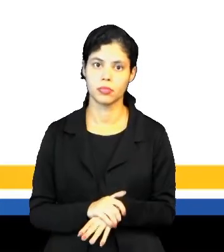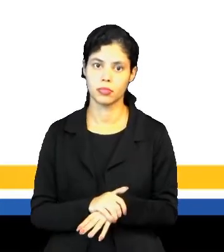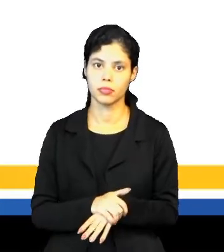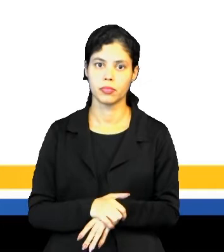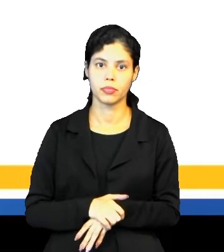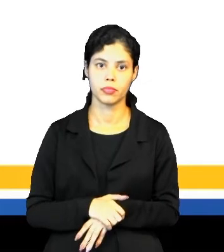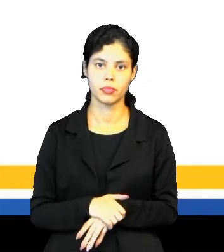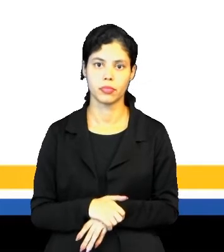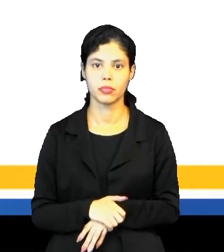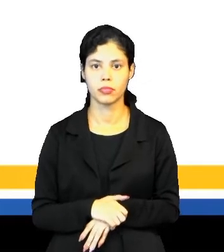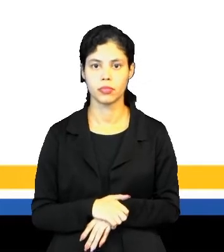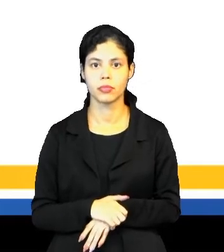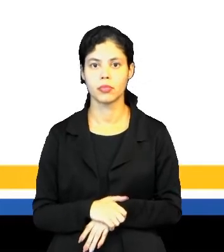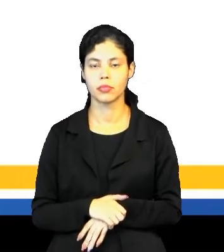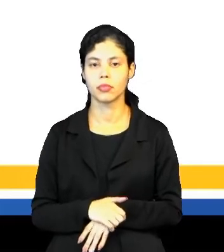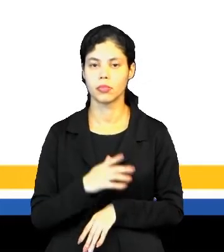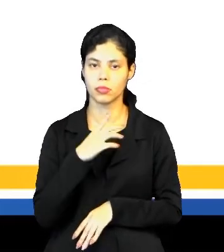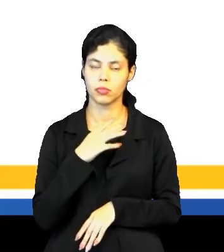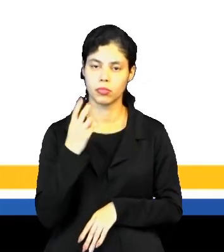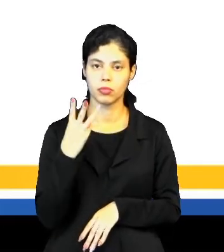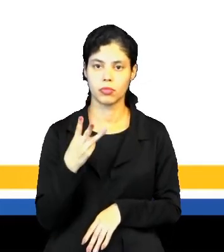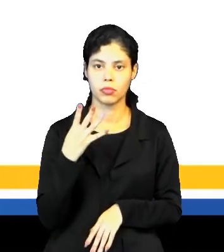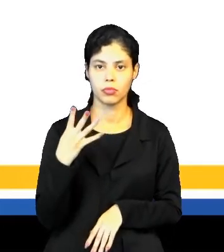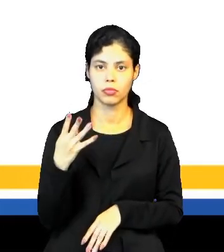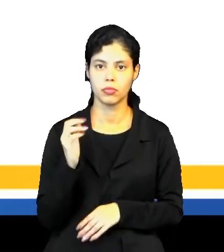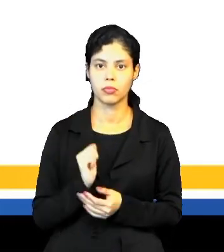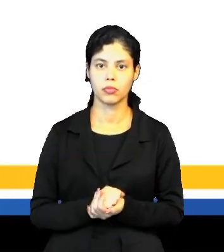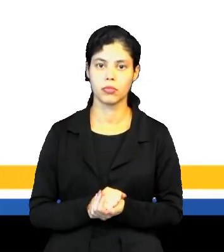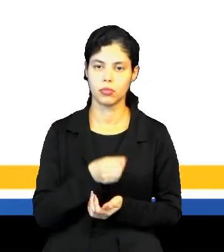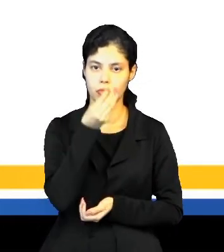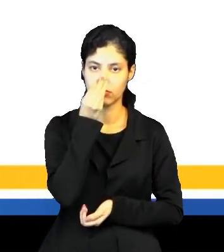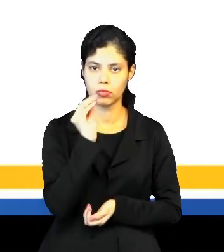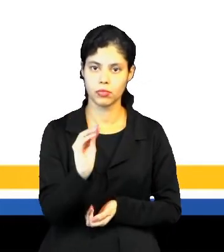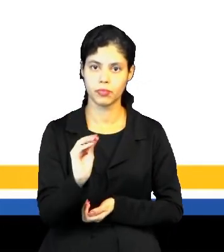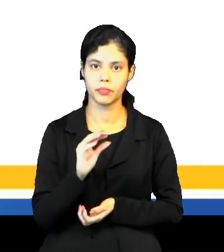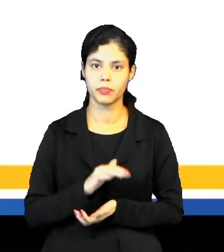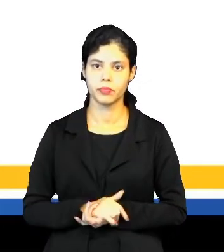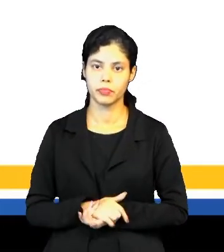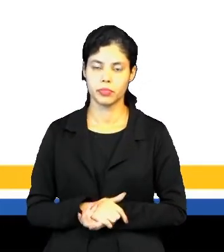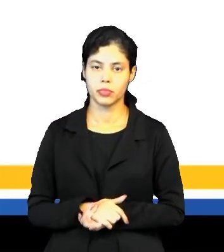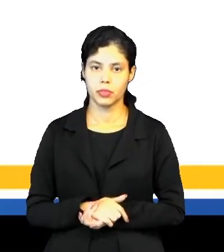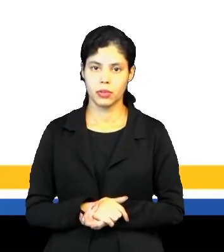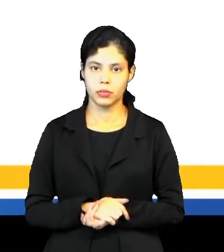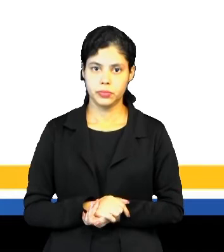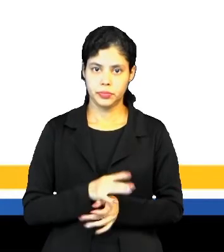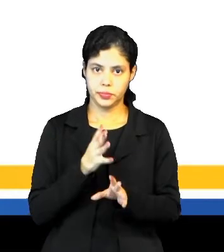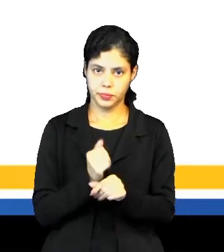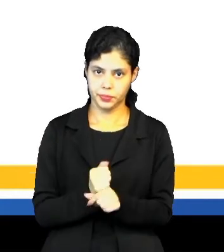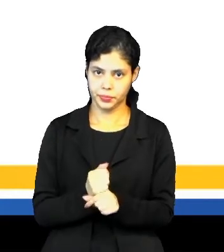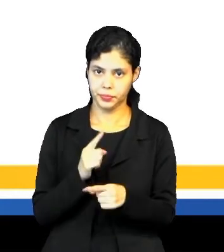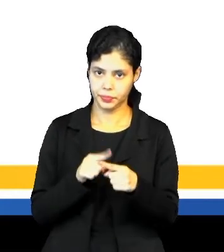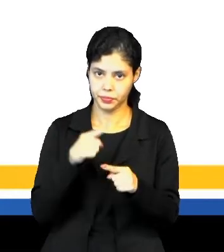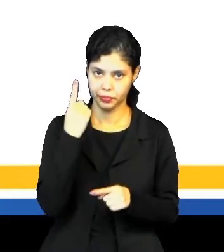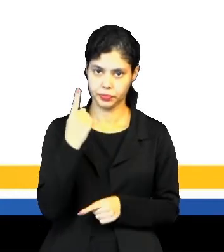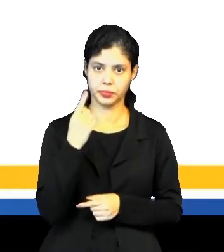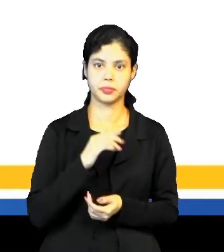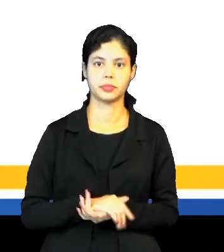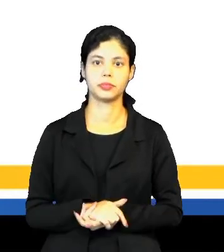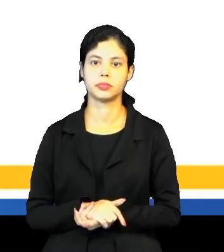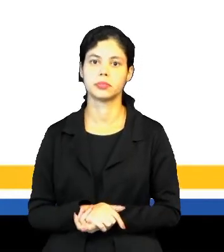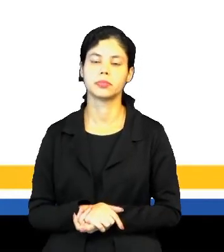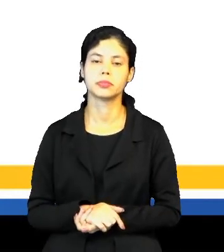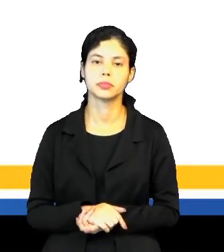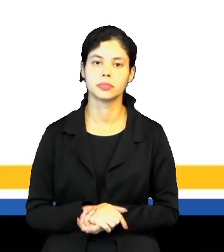ano 2134, tendo os dois últimos algarismos ignorados, né, e acrescido de mais 1,